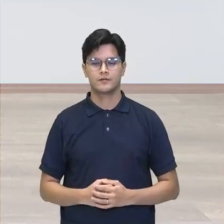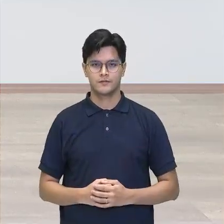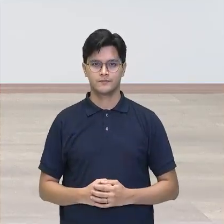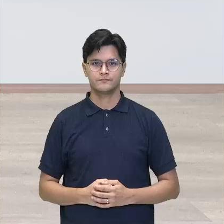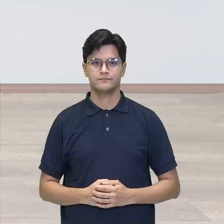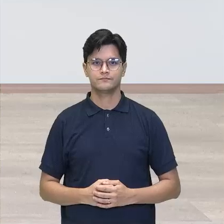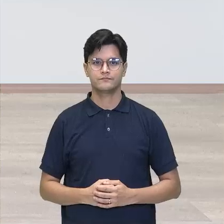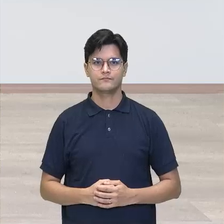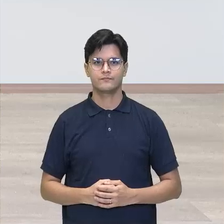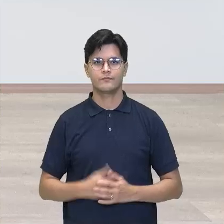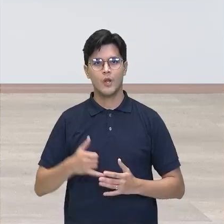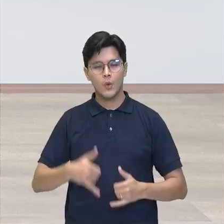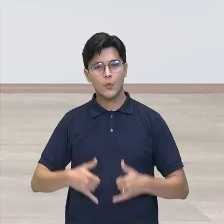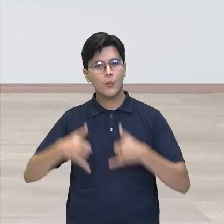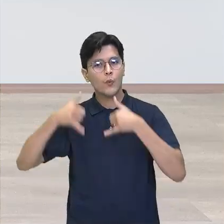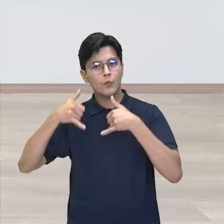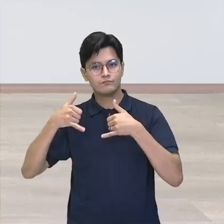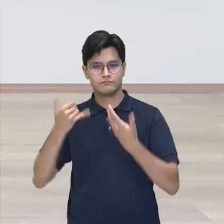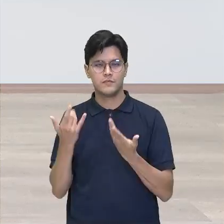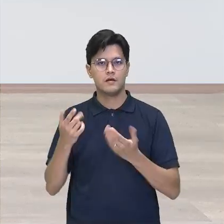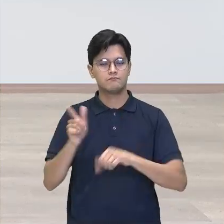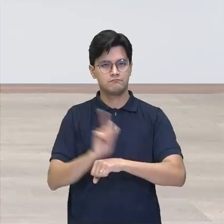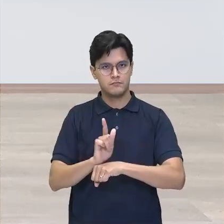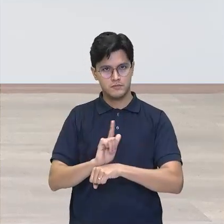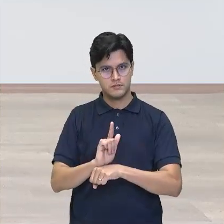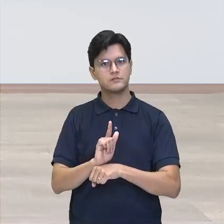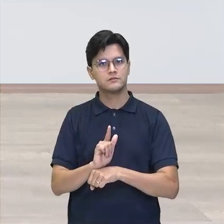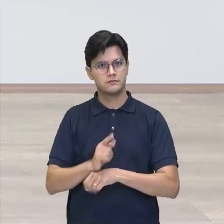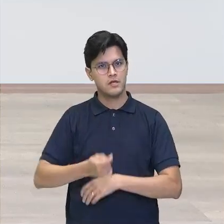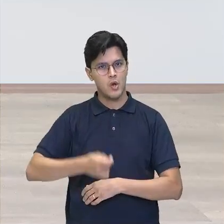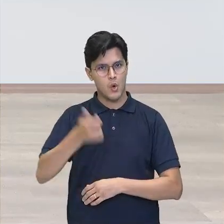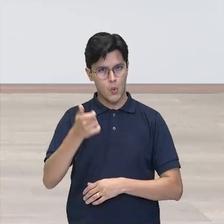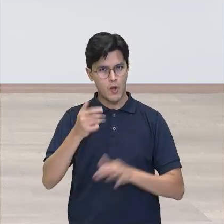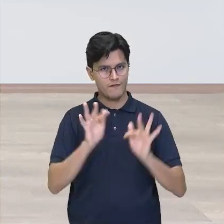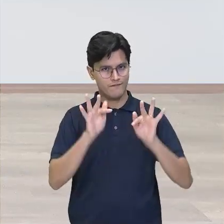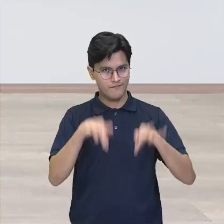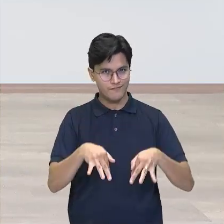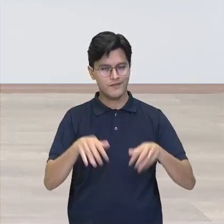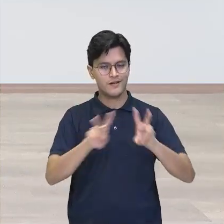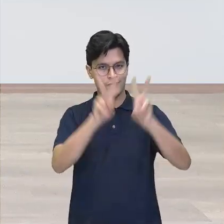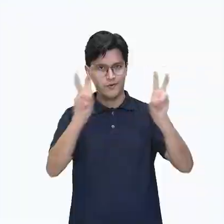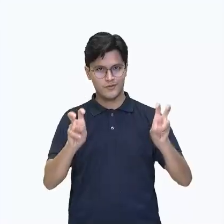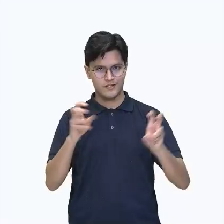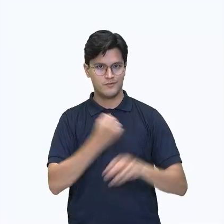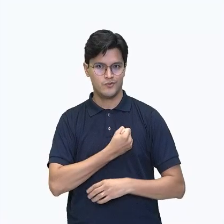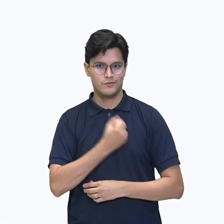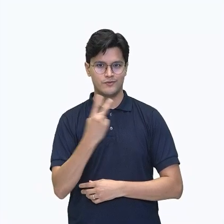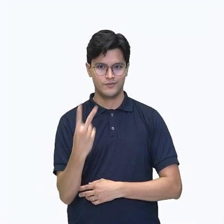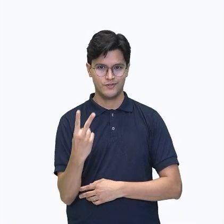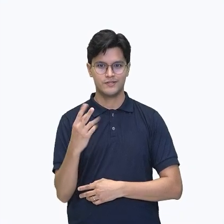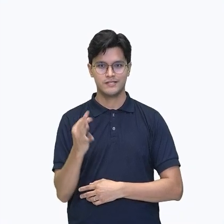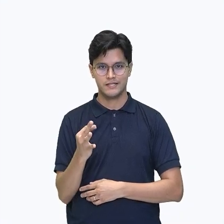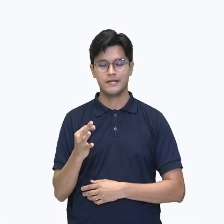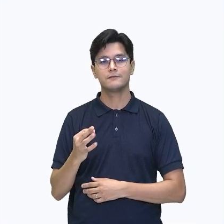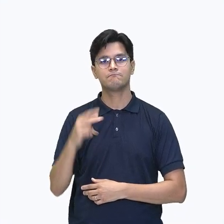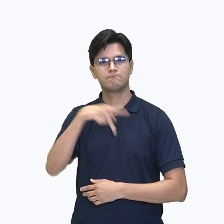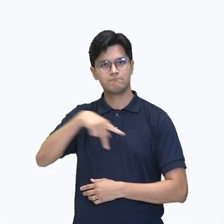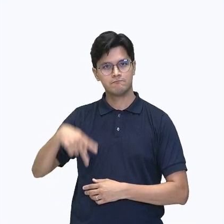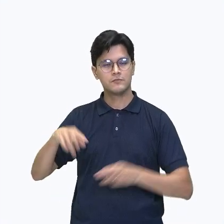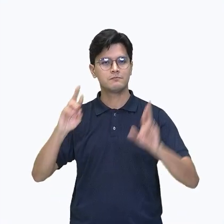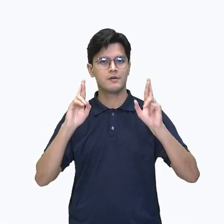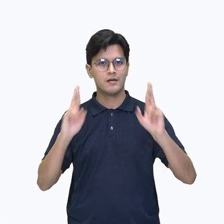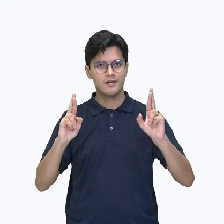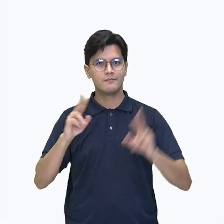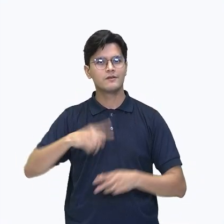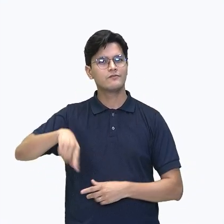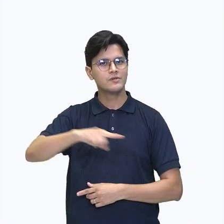contatos da gerência. A gente vai chegando ao fim desse tema 2, certo? E, professores, a gente espera, né, que vocês tenham